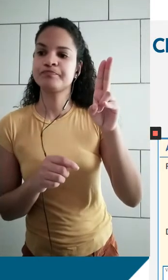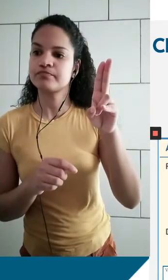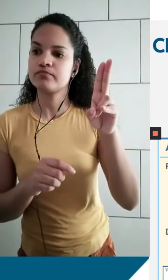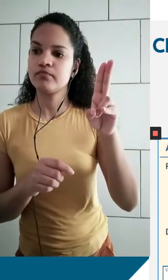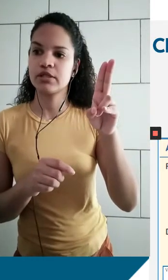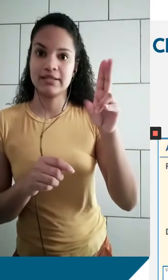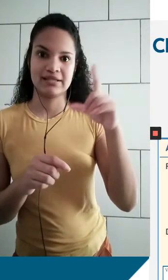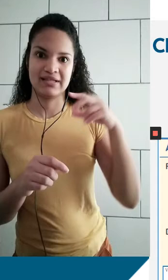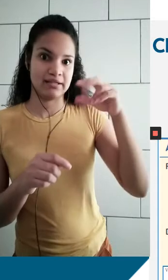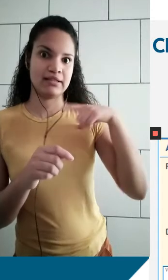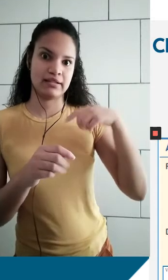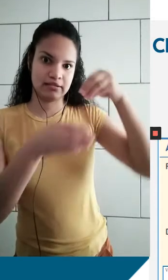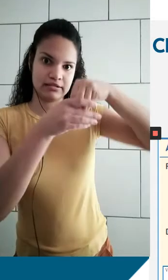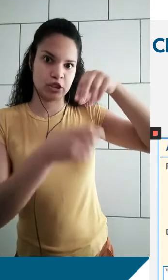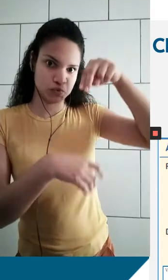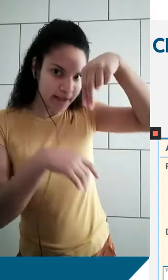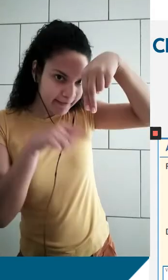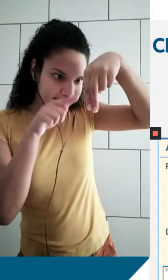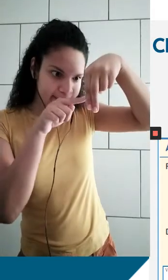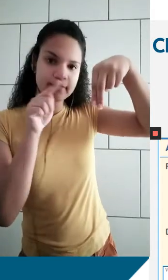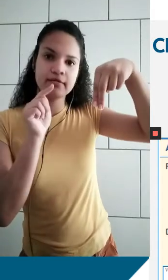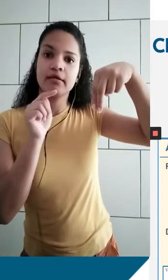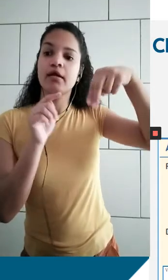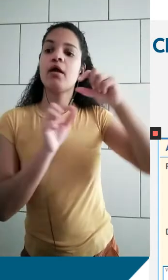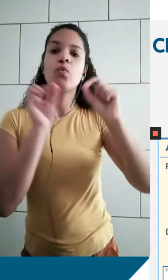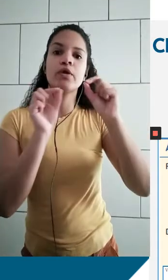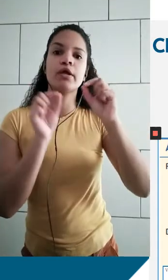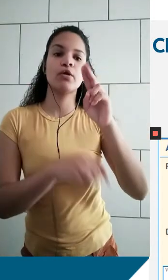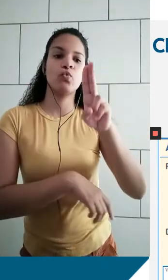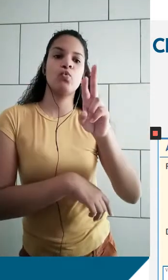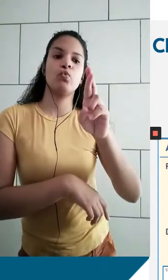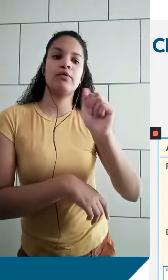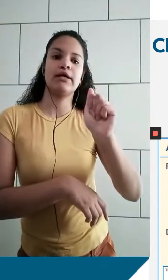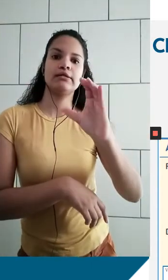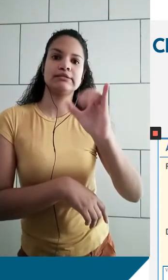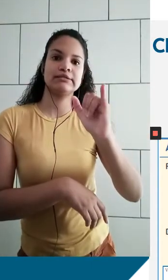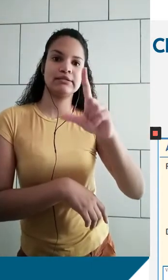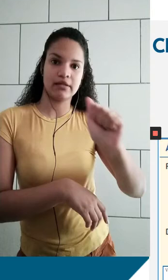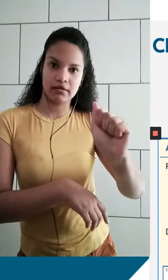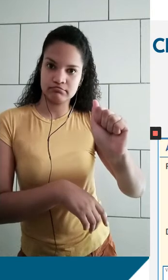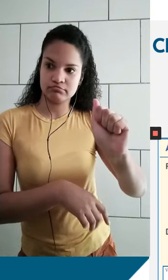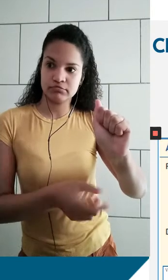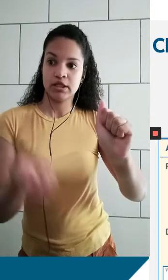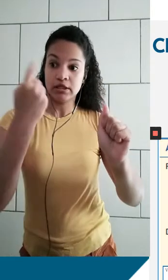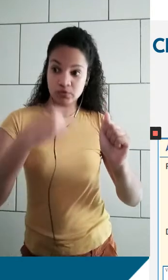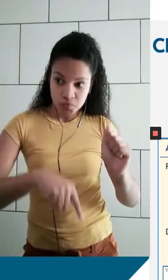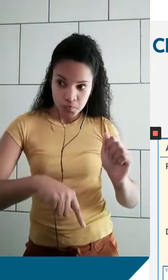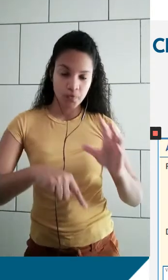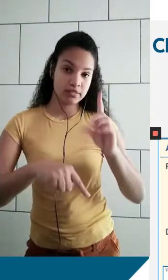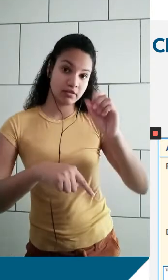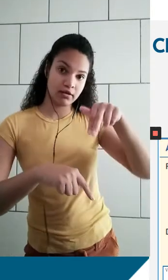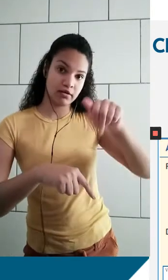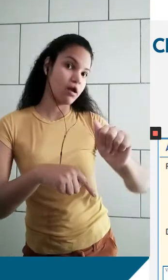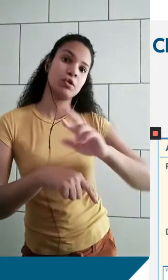base nitrogenada, ou seja, tem nitrogênio nessa molécula, chamada uracila. E no DNA nós não